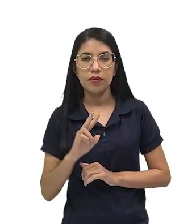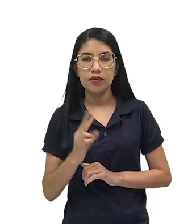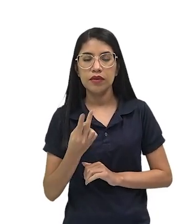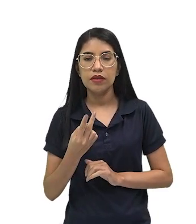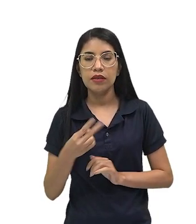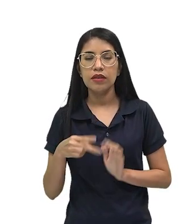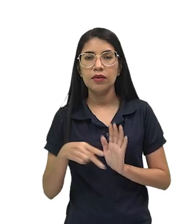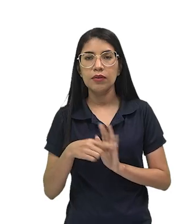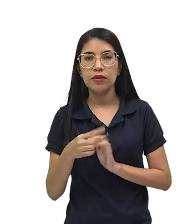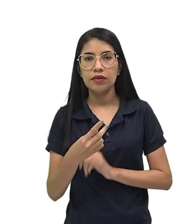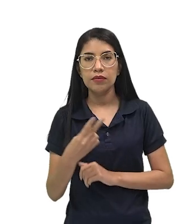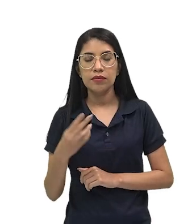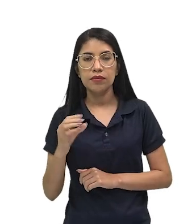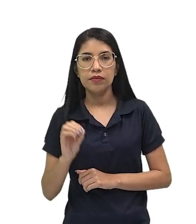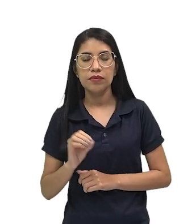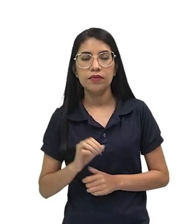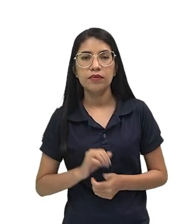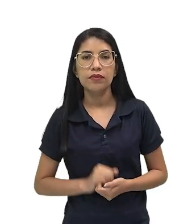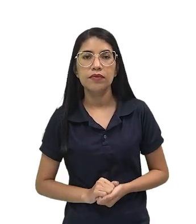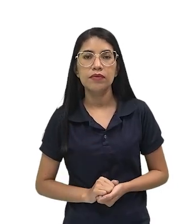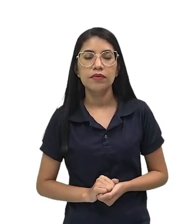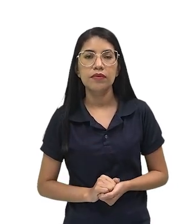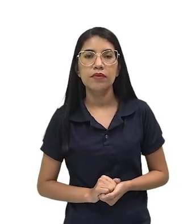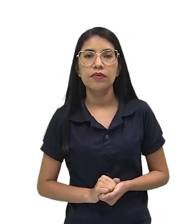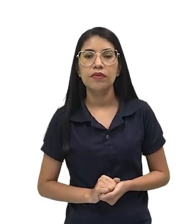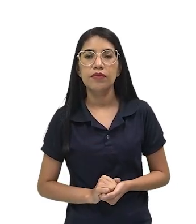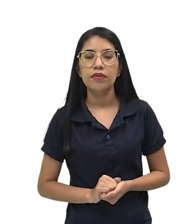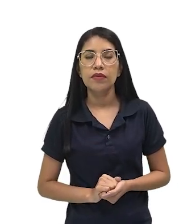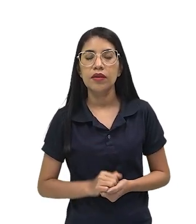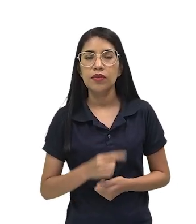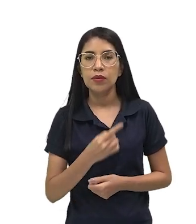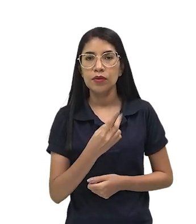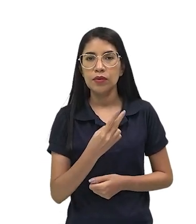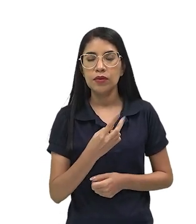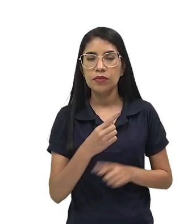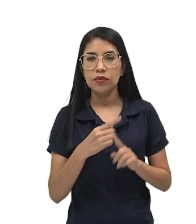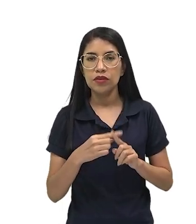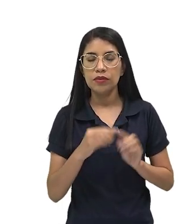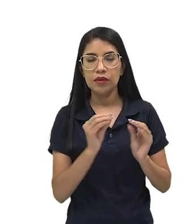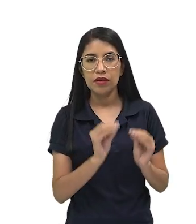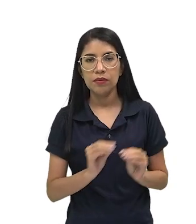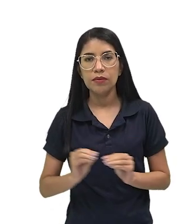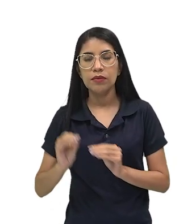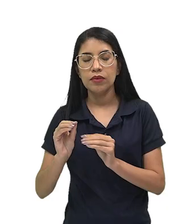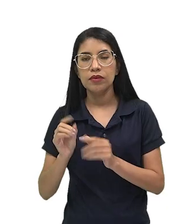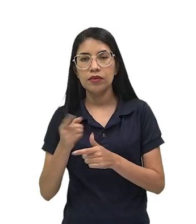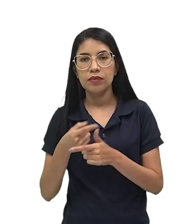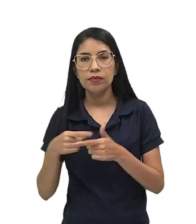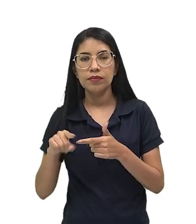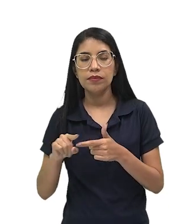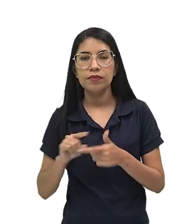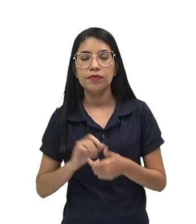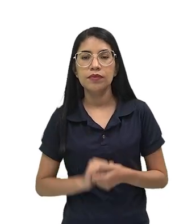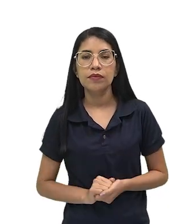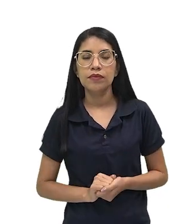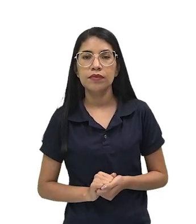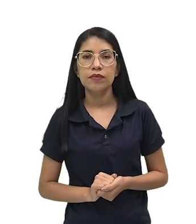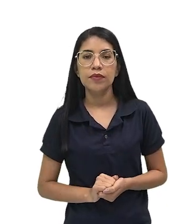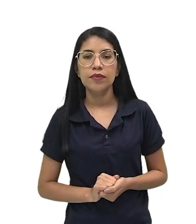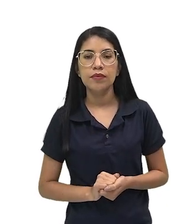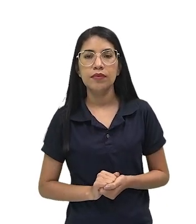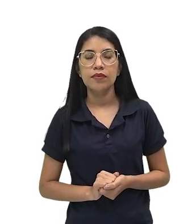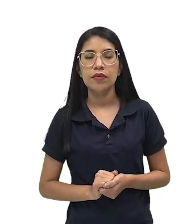a 120. Como 12 está multiplicando, ele passa dividindo. Então, lá vai,